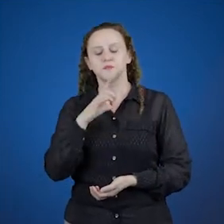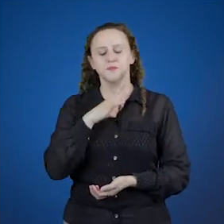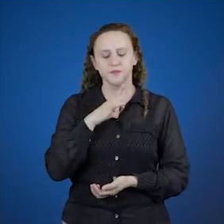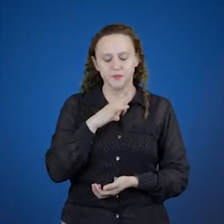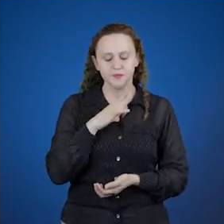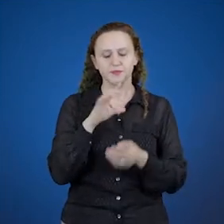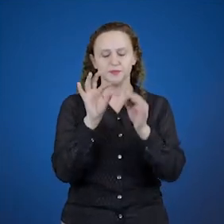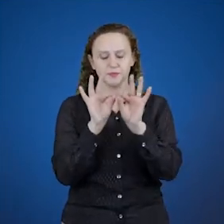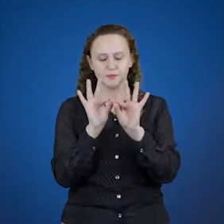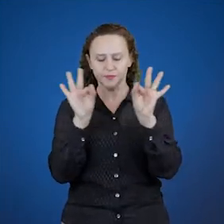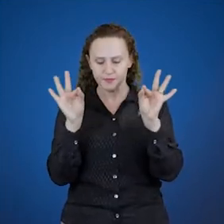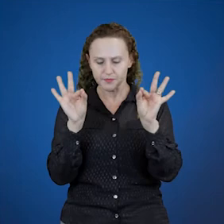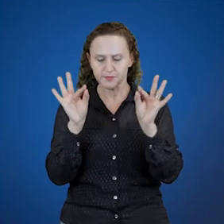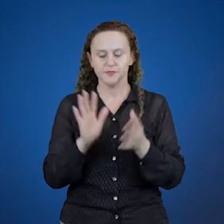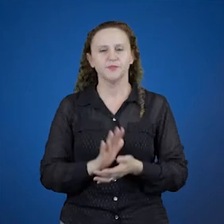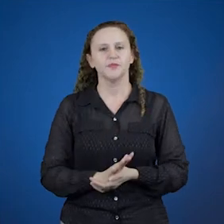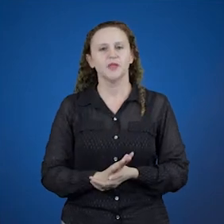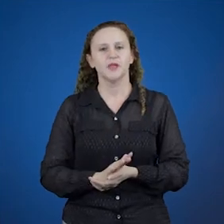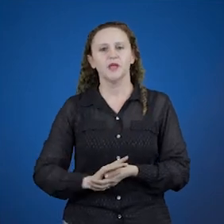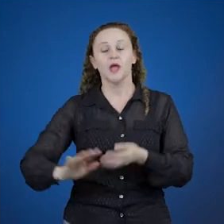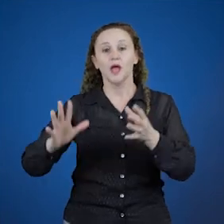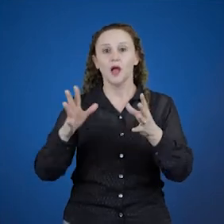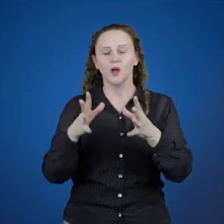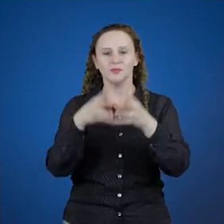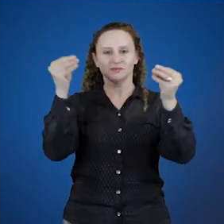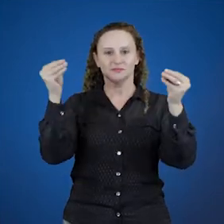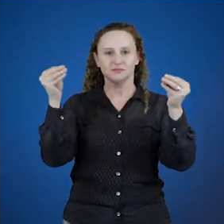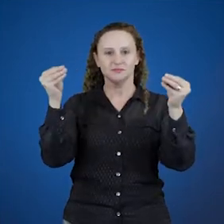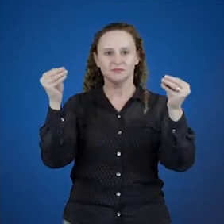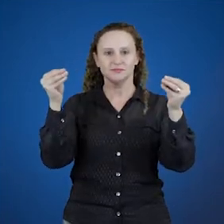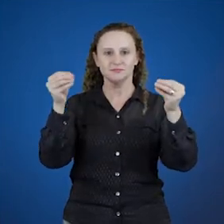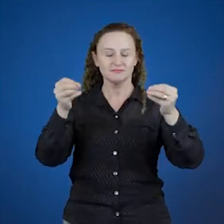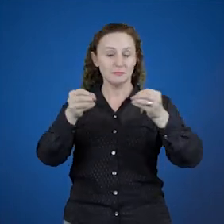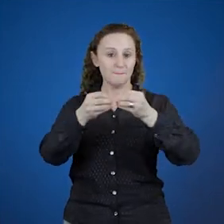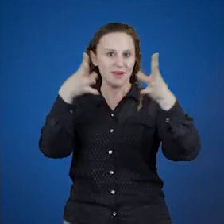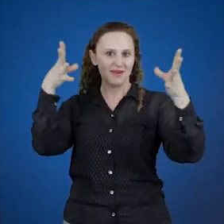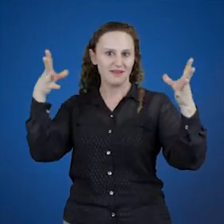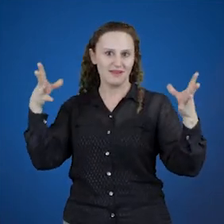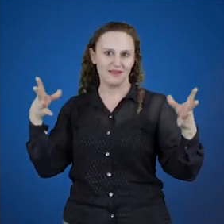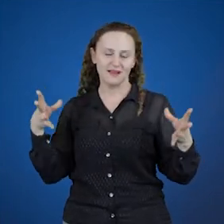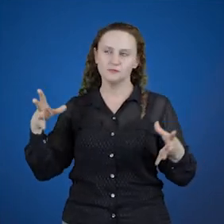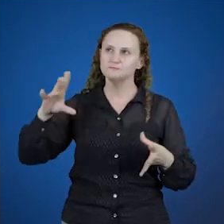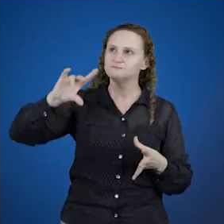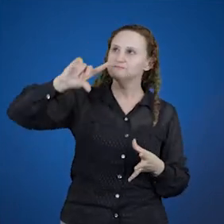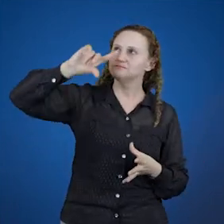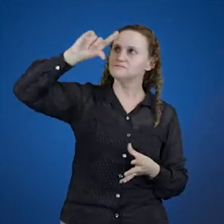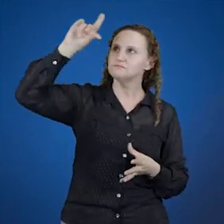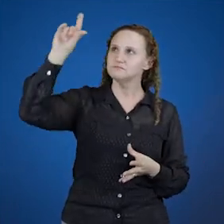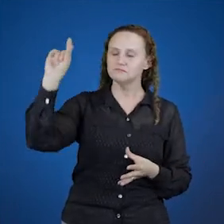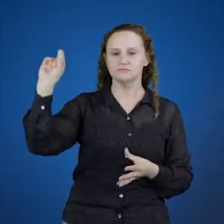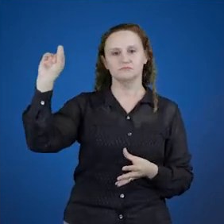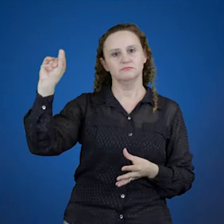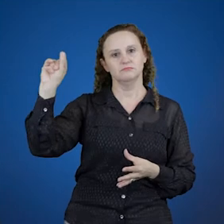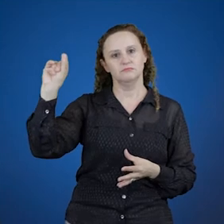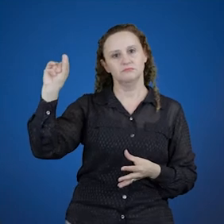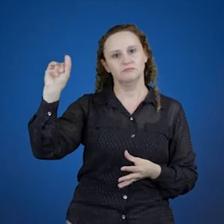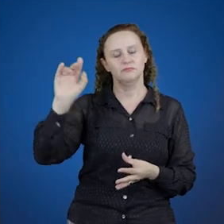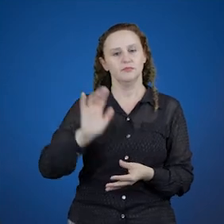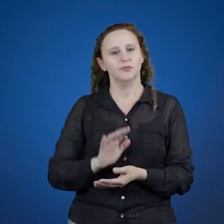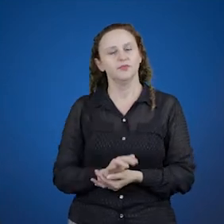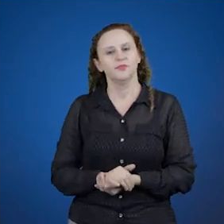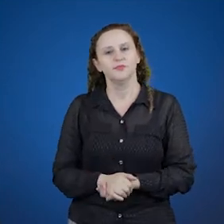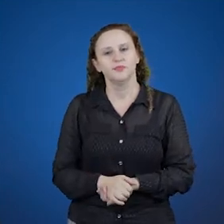eu tenho a seguinte frase o brilho e da lua